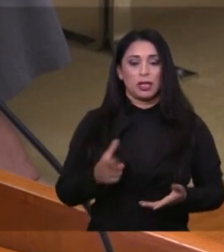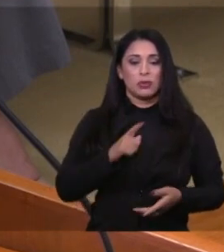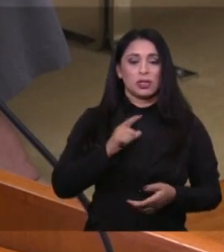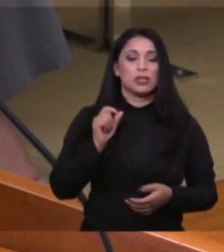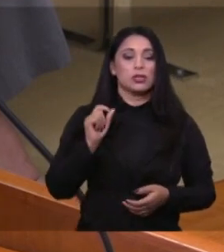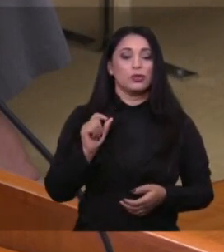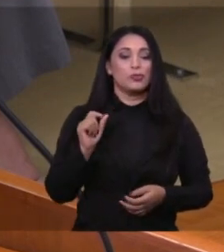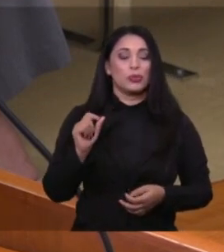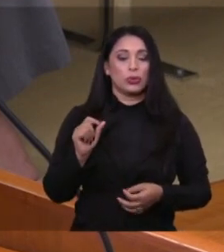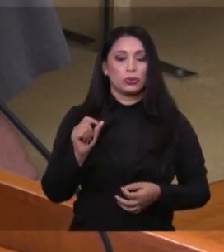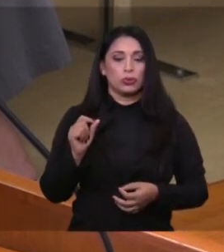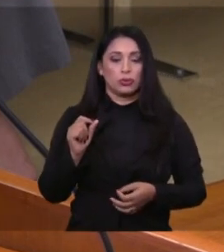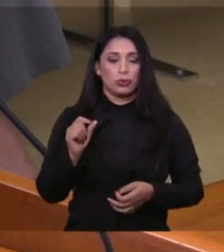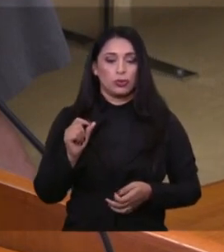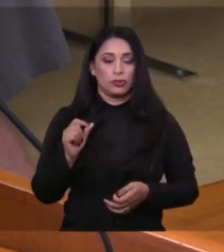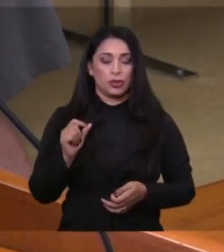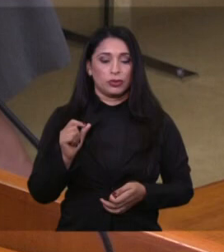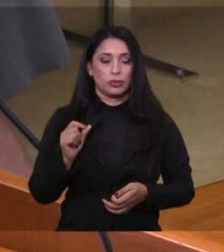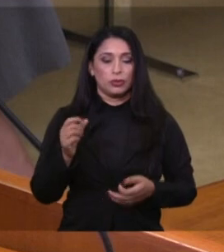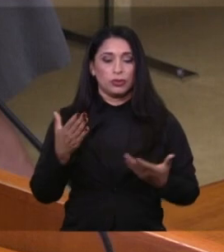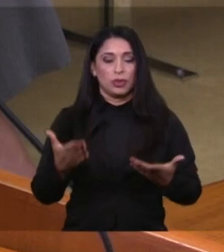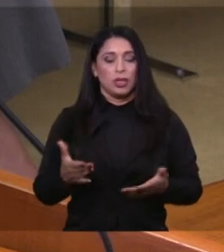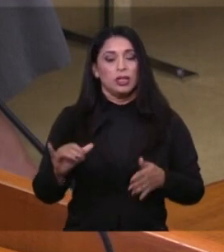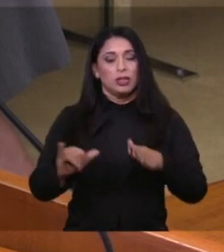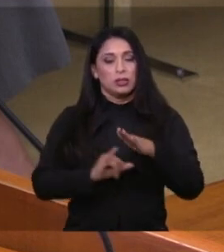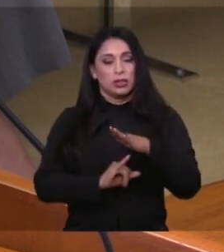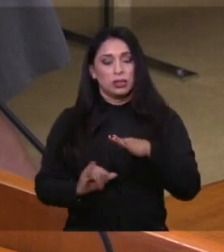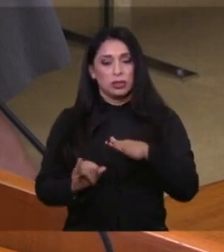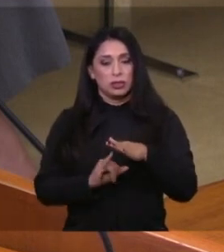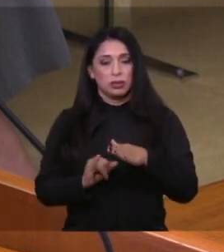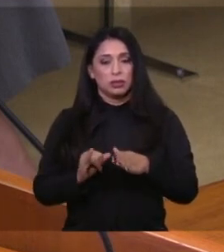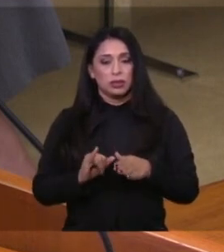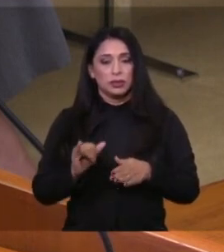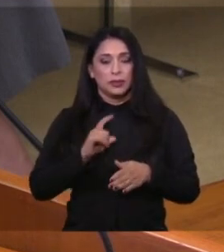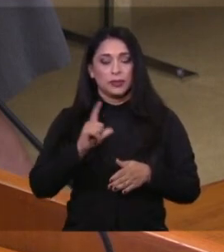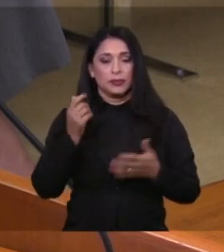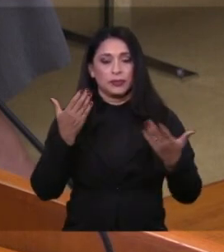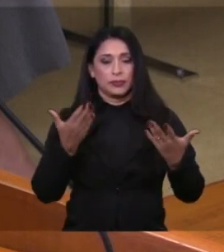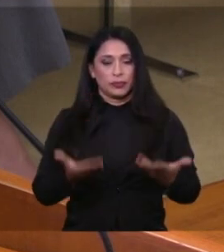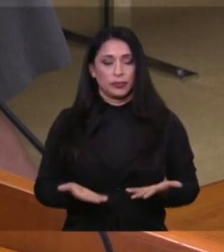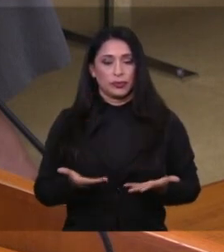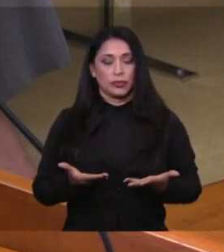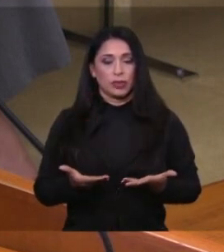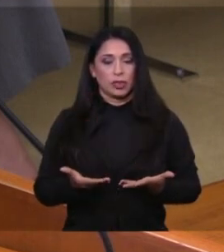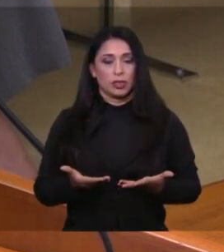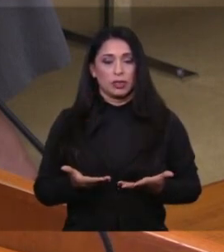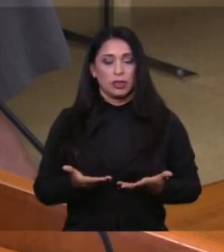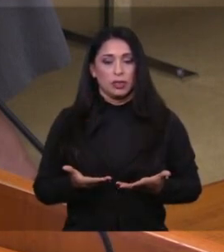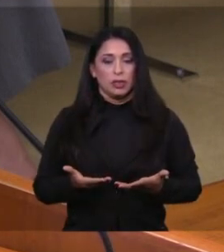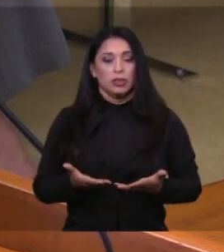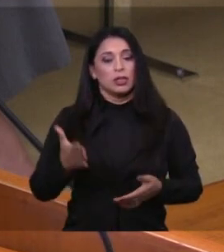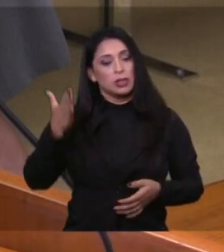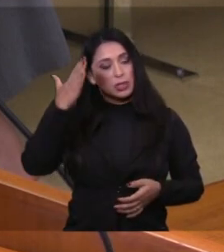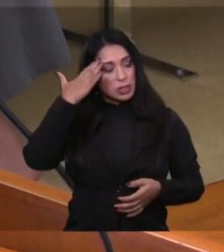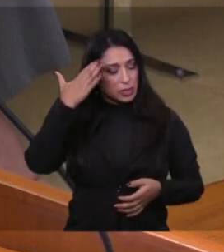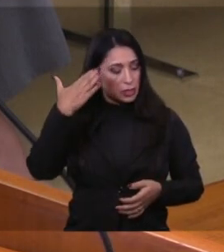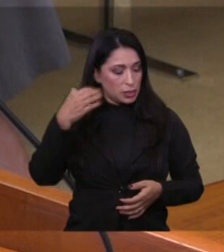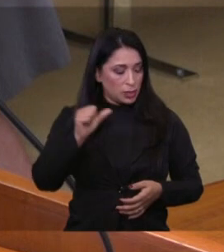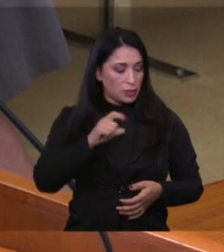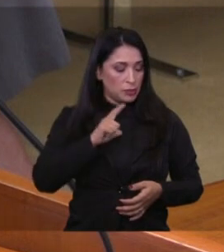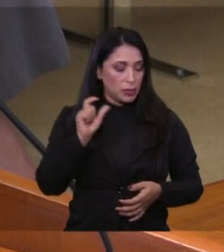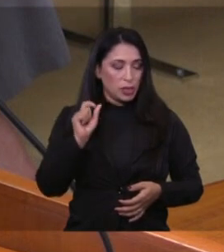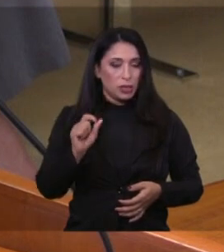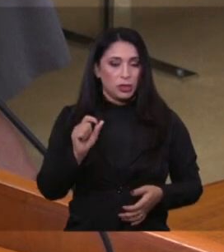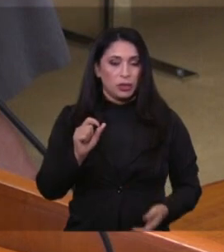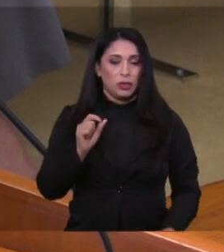seja surpreendido com a instituição de um novo imposto ou com sua majoração. E sabendo que